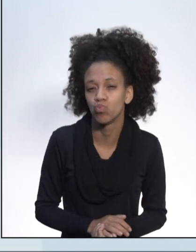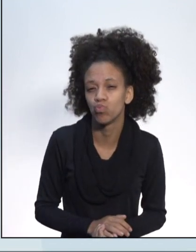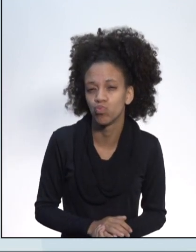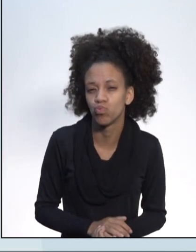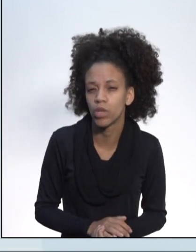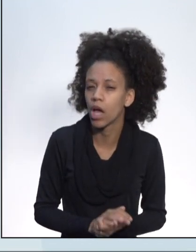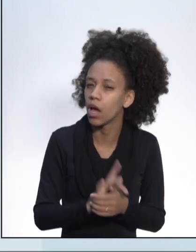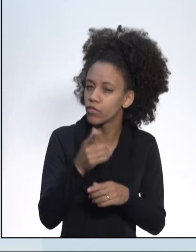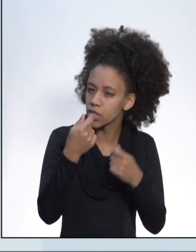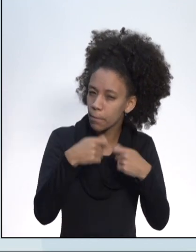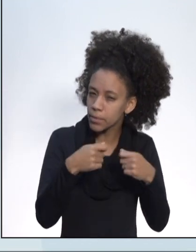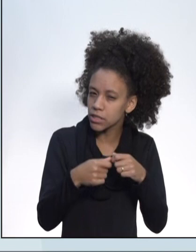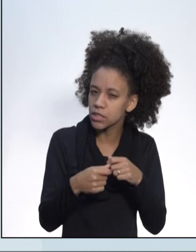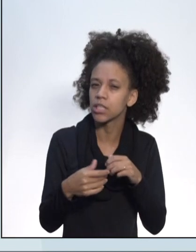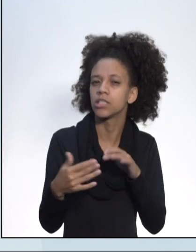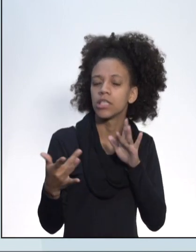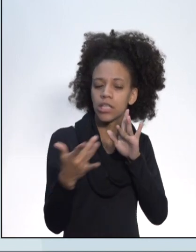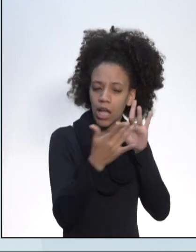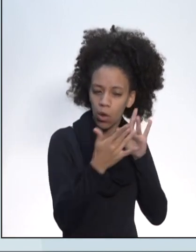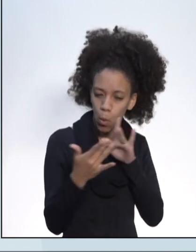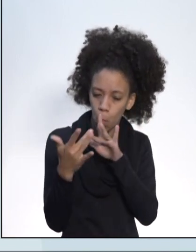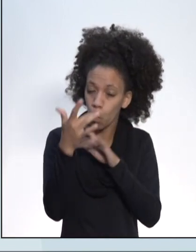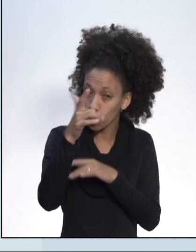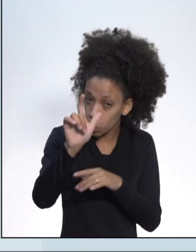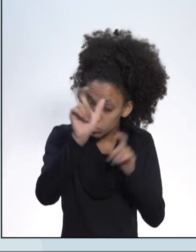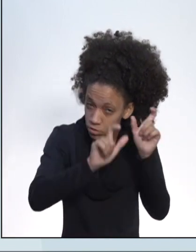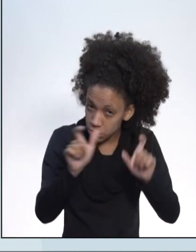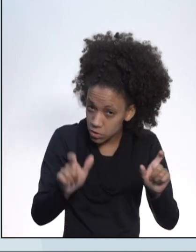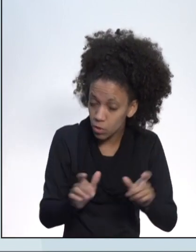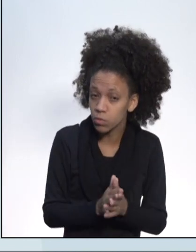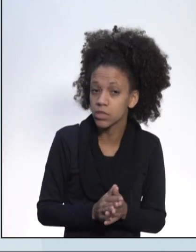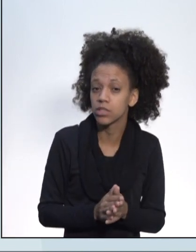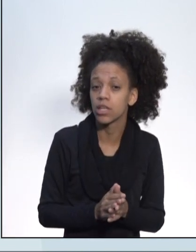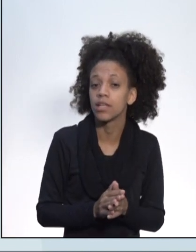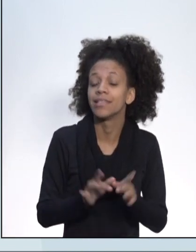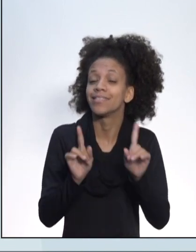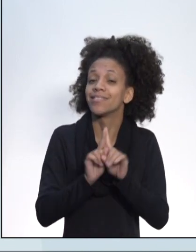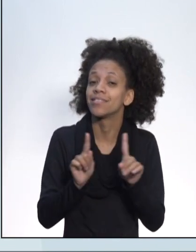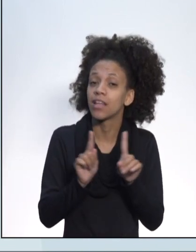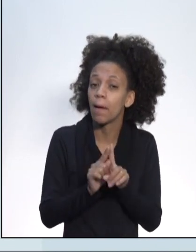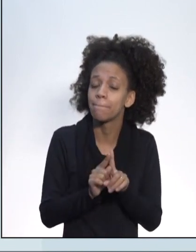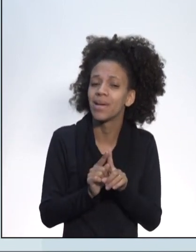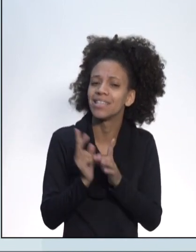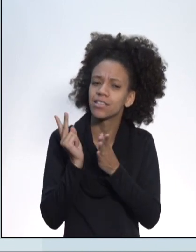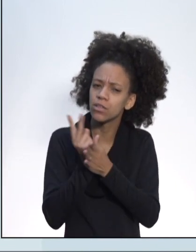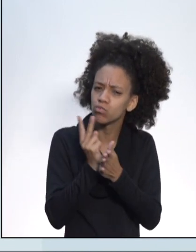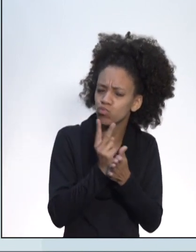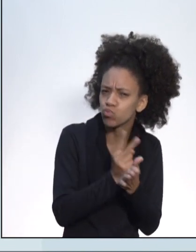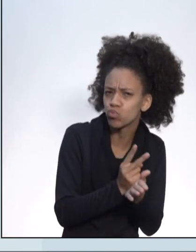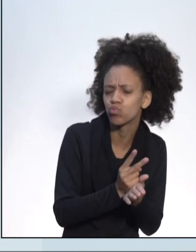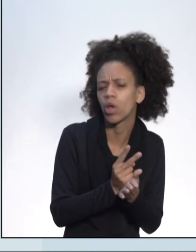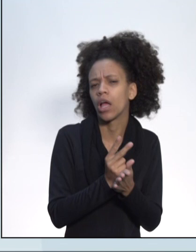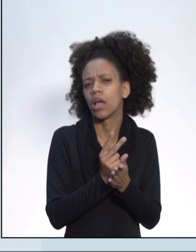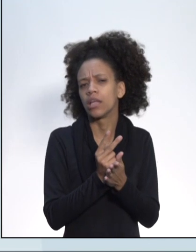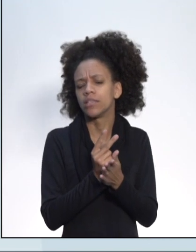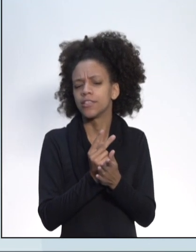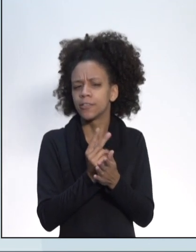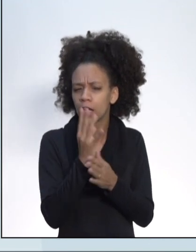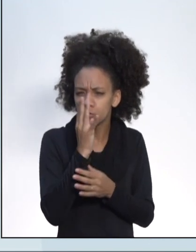você precisa se relacionar com os outros. Especificamente, trata-se de iniciar, manter e apreciar as relações e